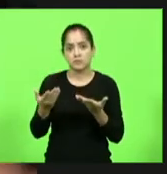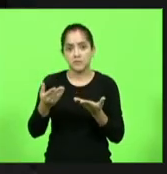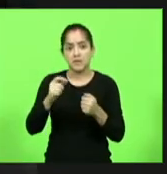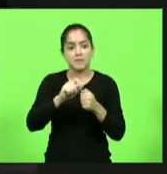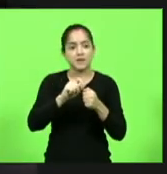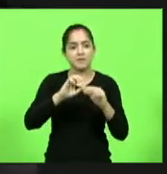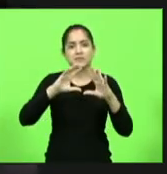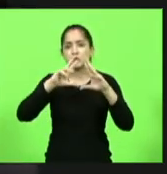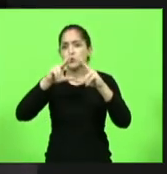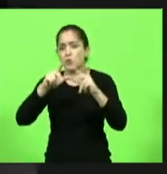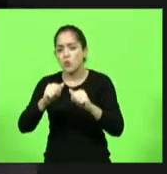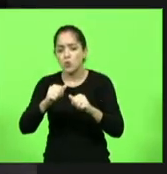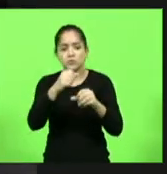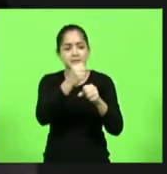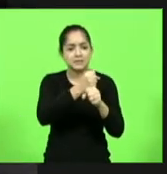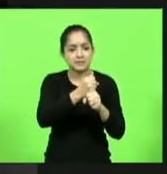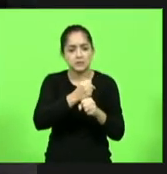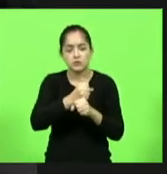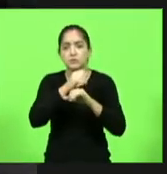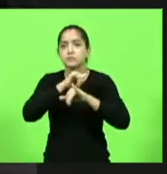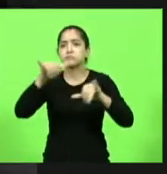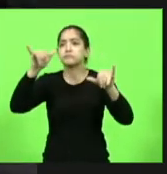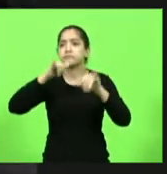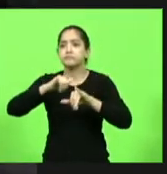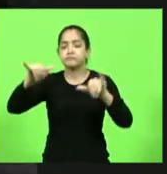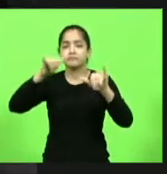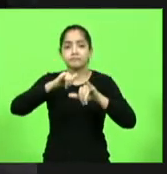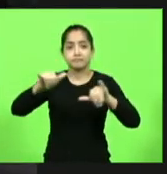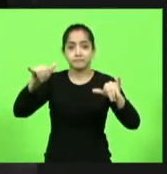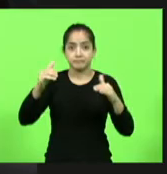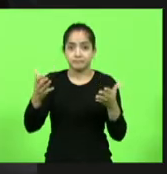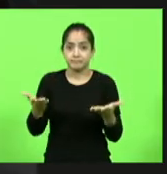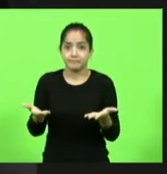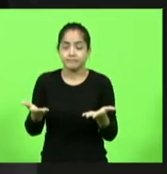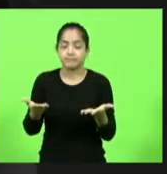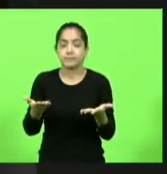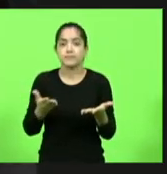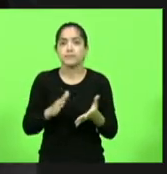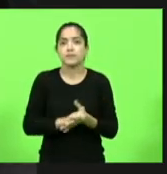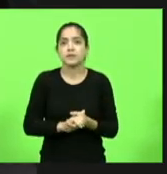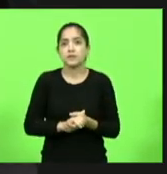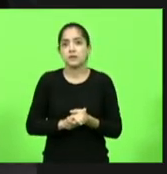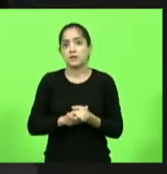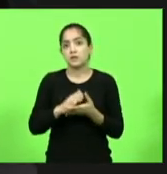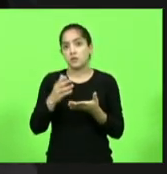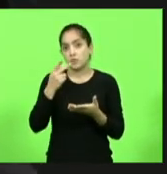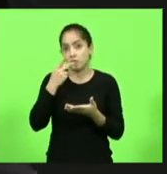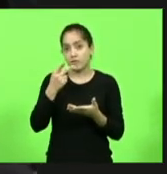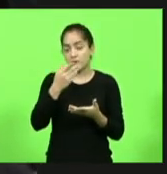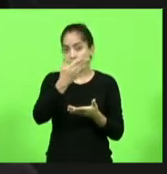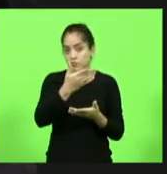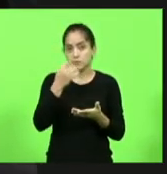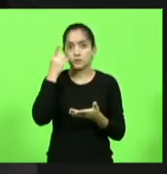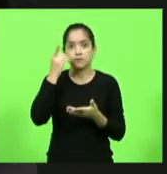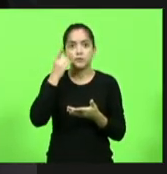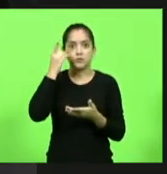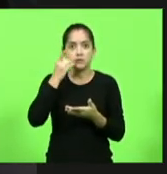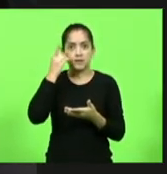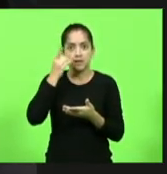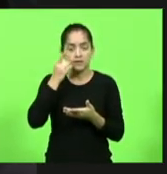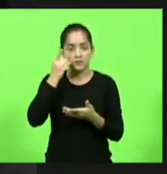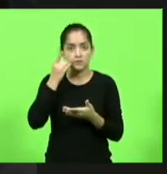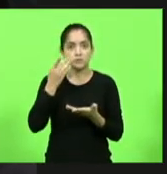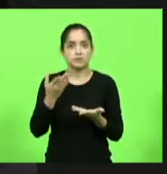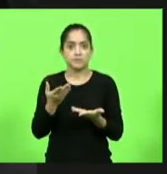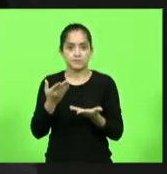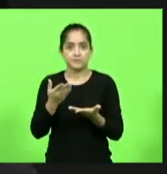essas obras que estão sendo anunciadas? Porque, como bem disse o deputado Márcio